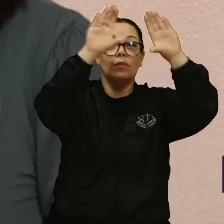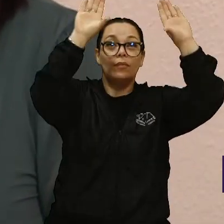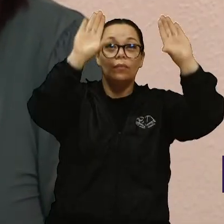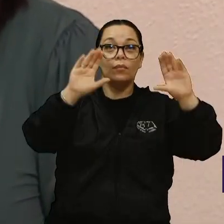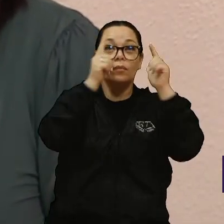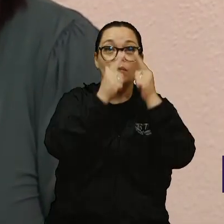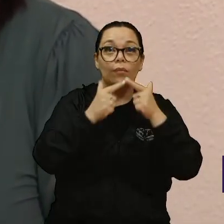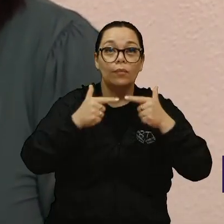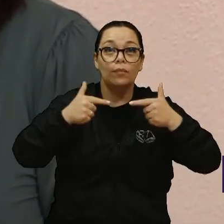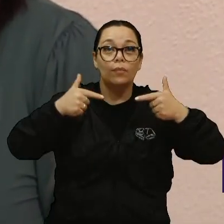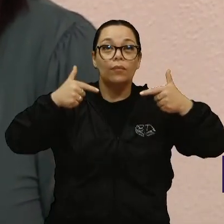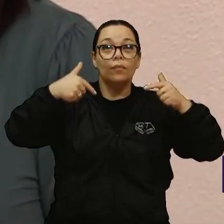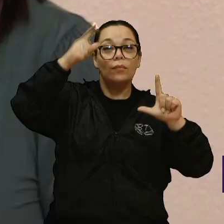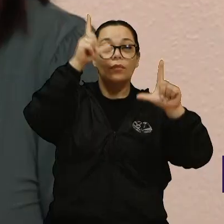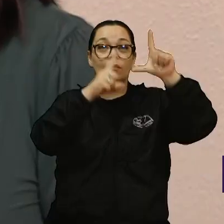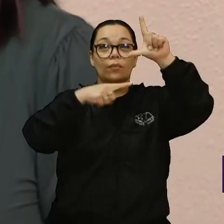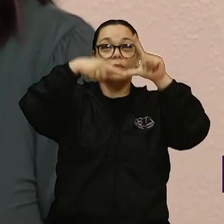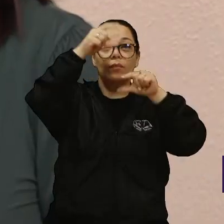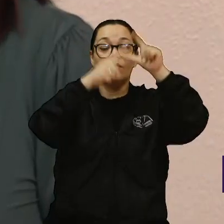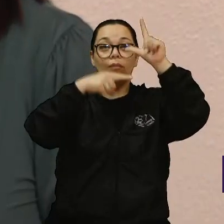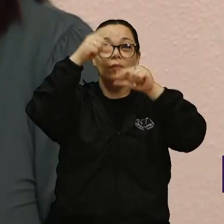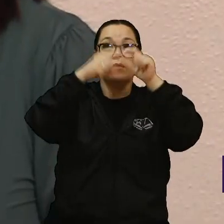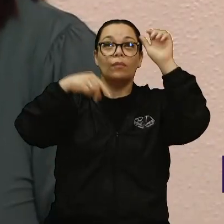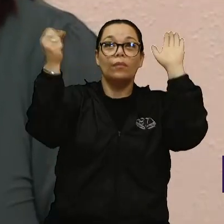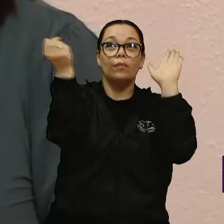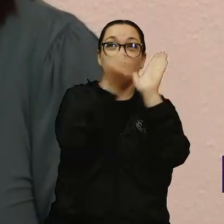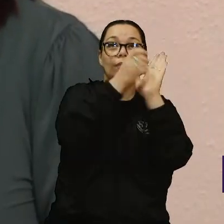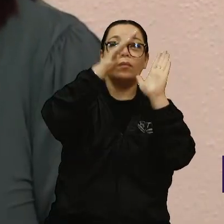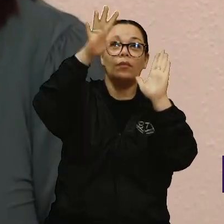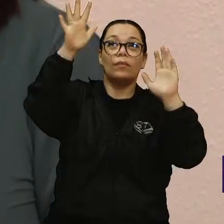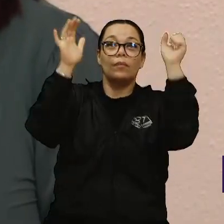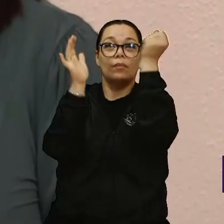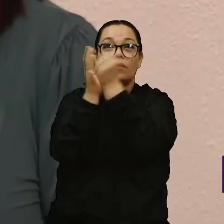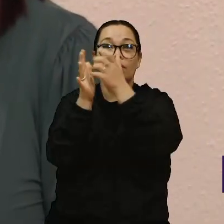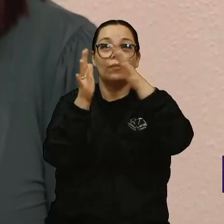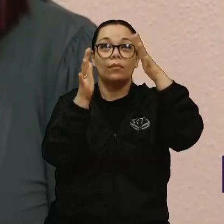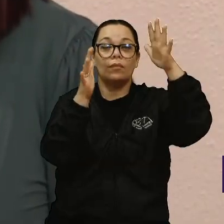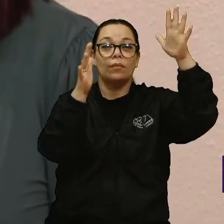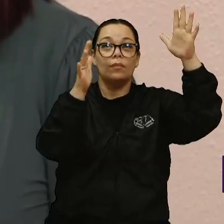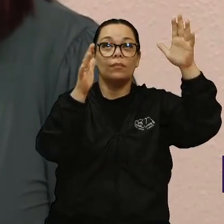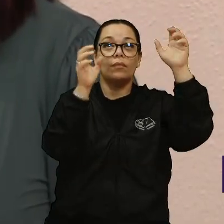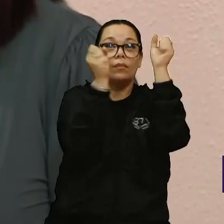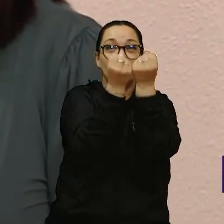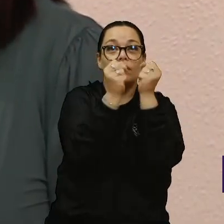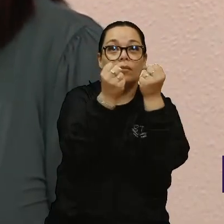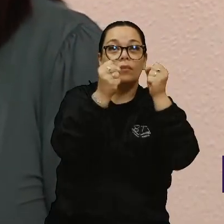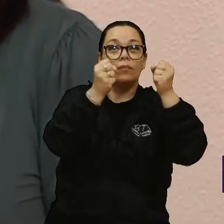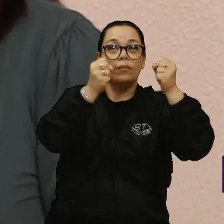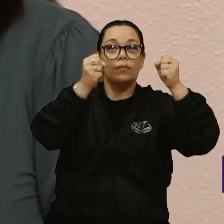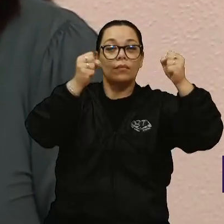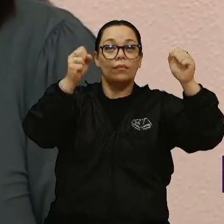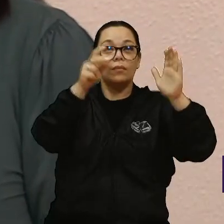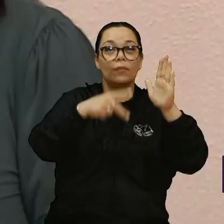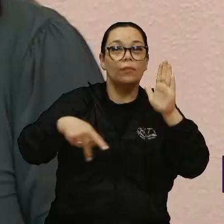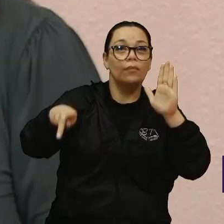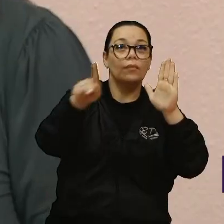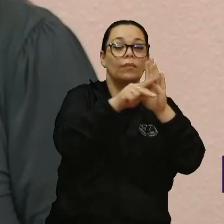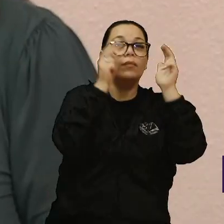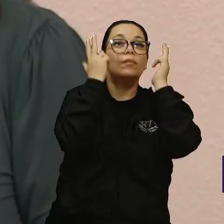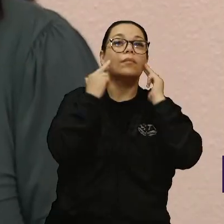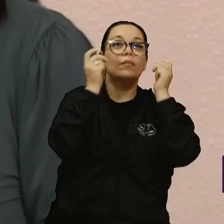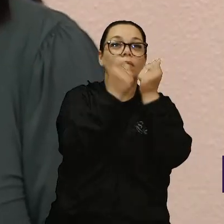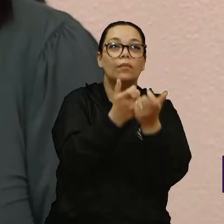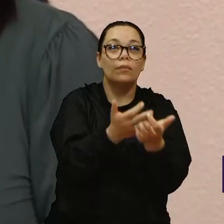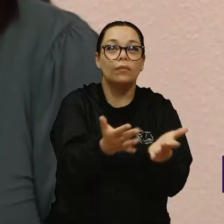e límpido, a imagem do cruzeiro resplandece. Gigante pela